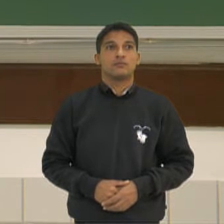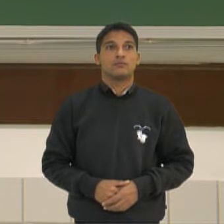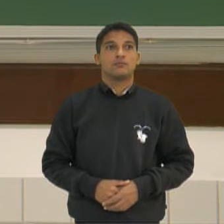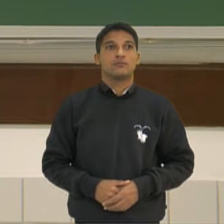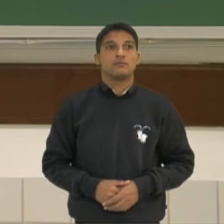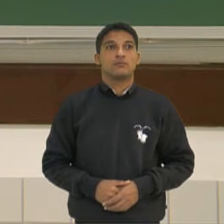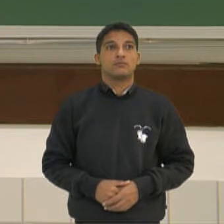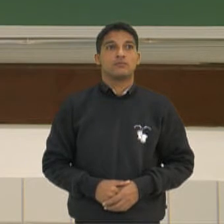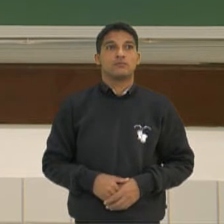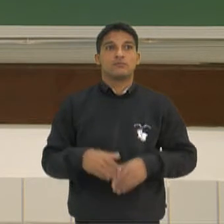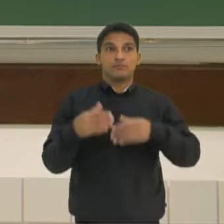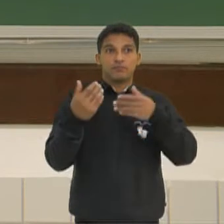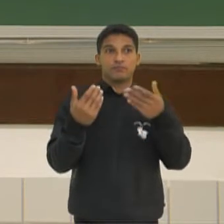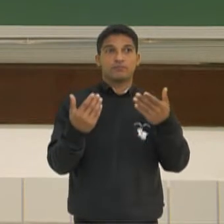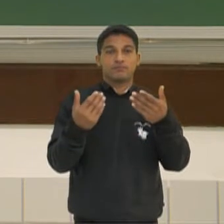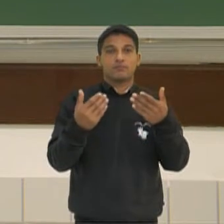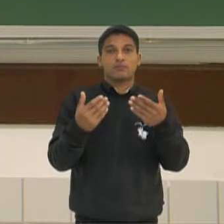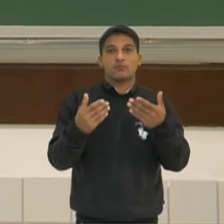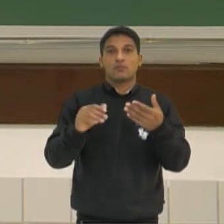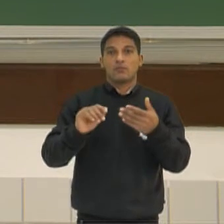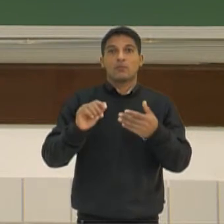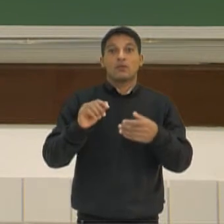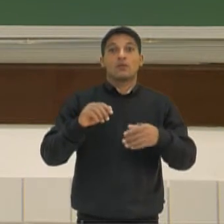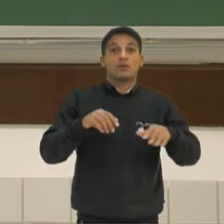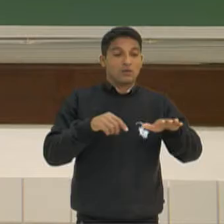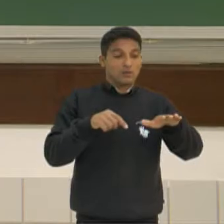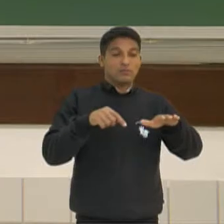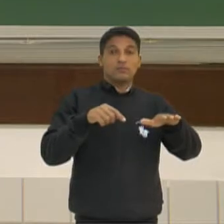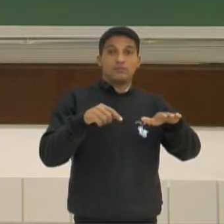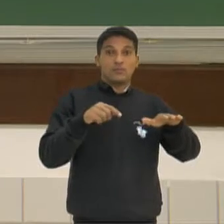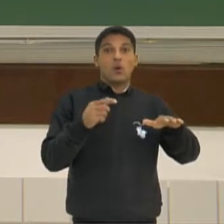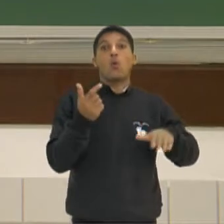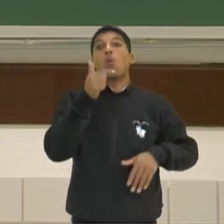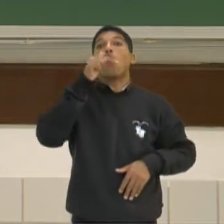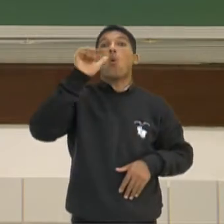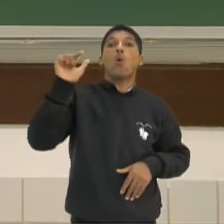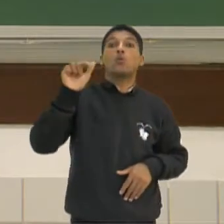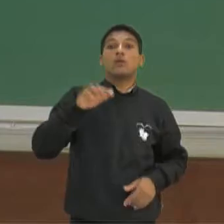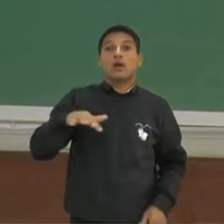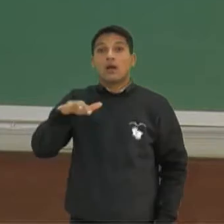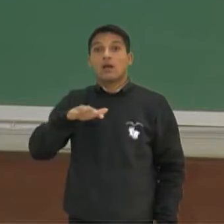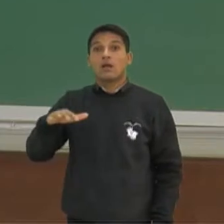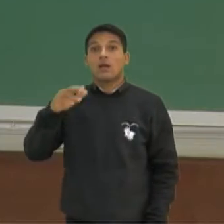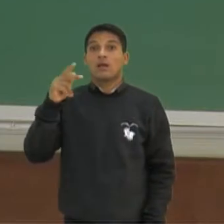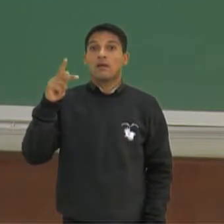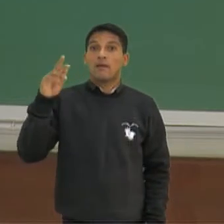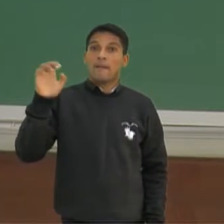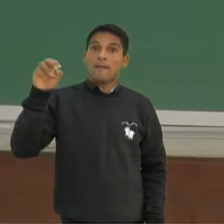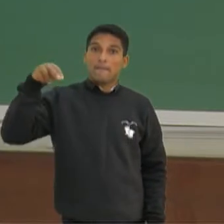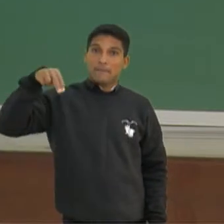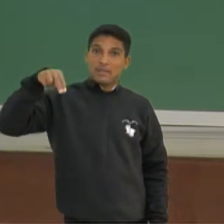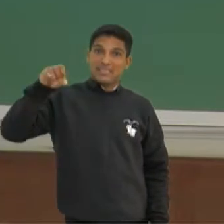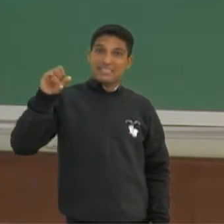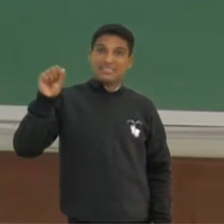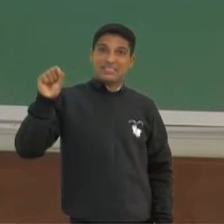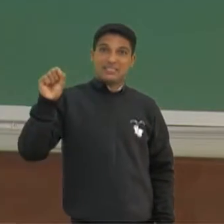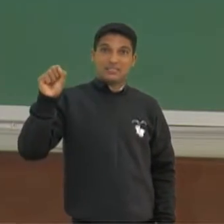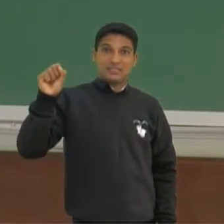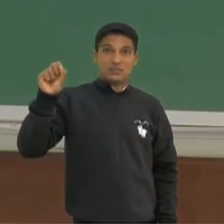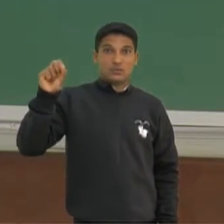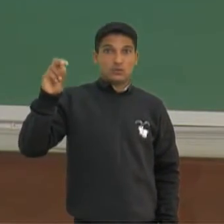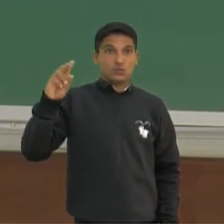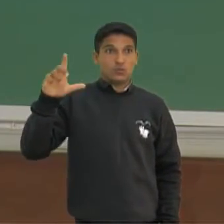A Península Ibérica, gente, ela está localizada ali entre a Espanha e Portugal. E nós